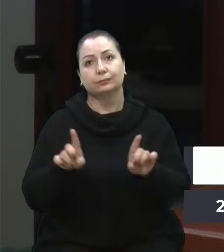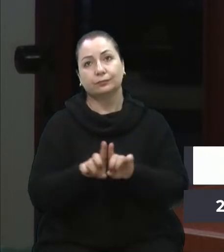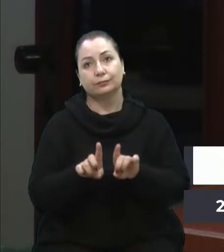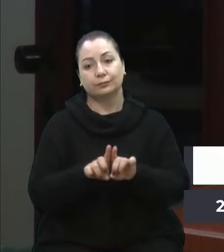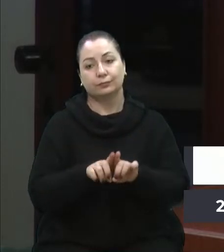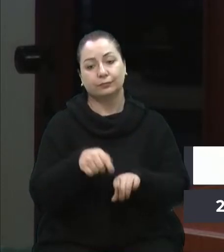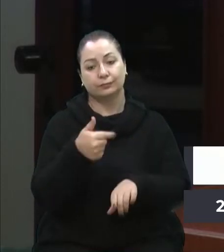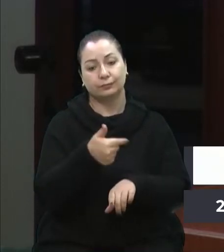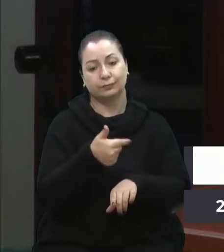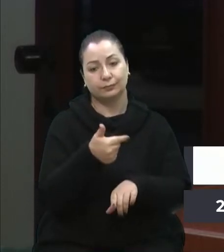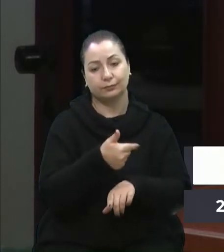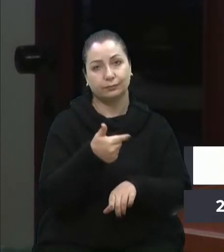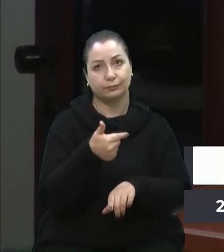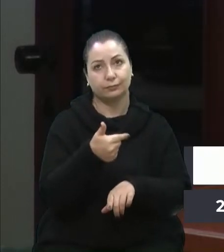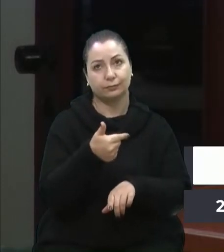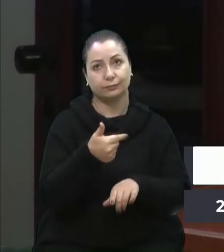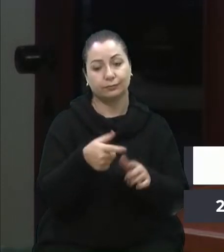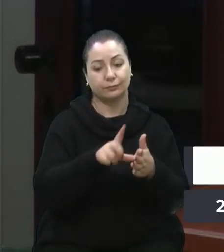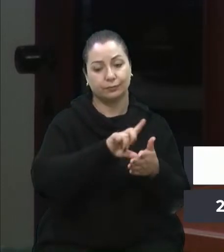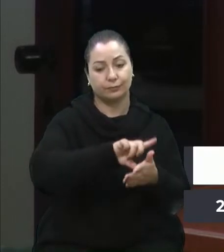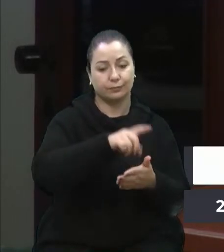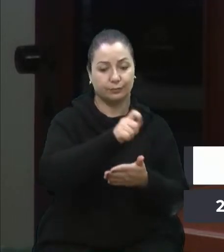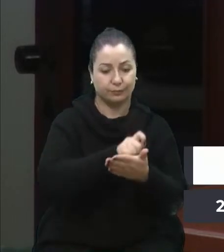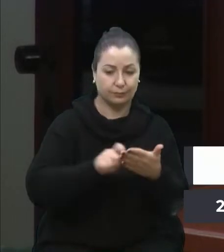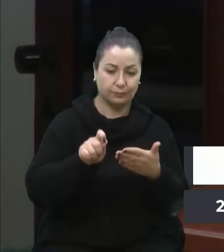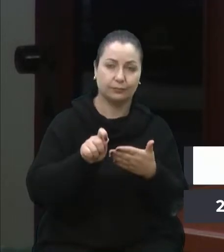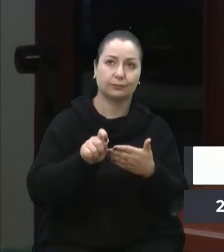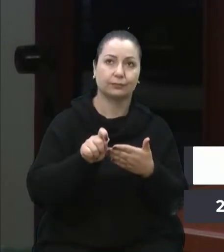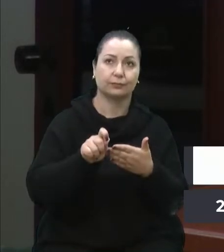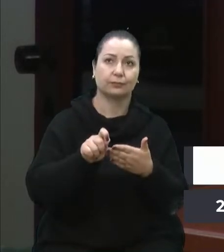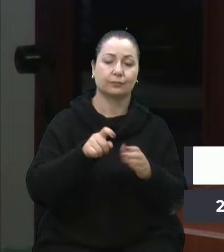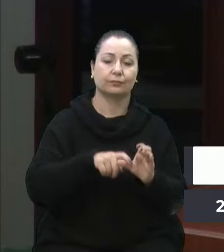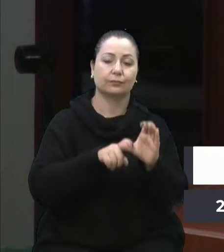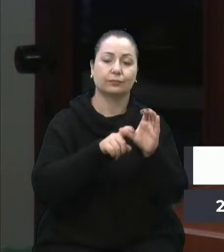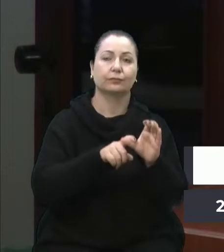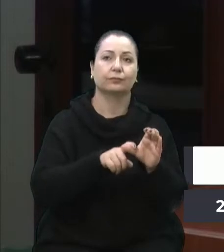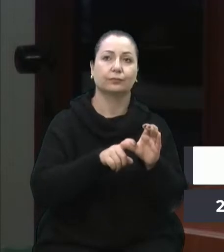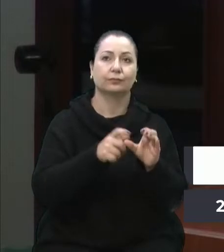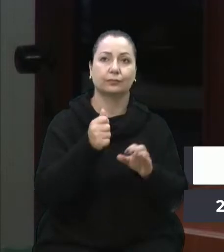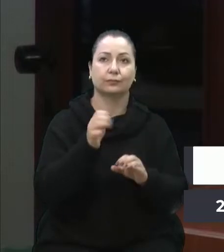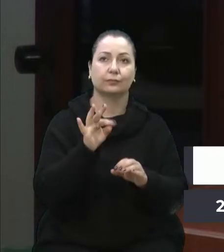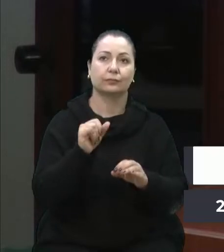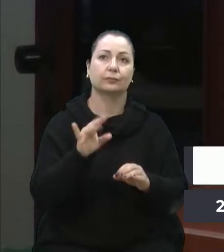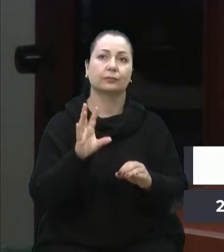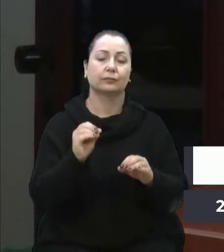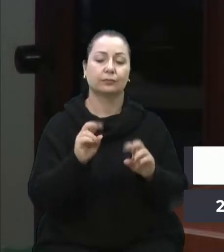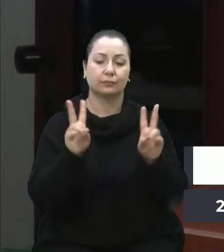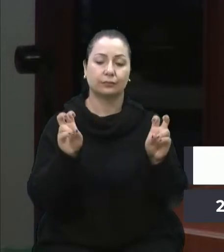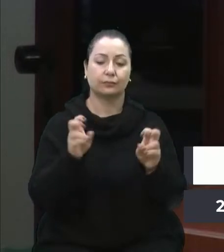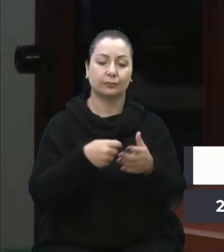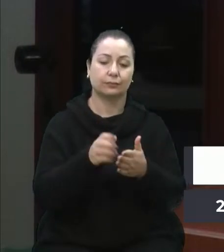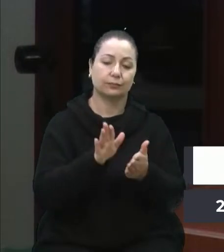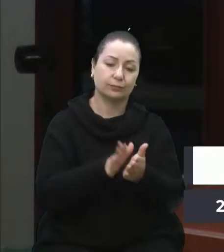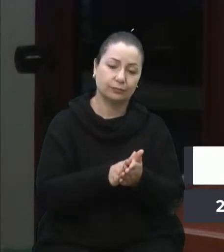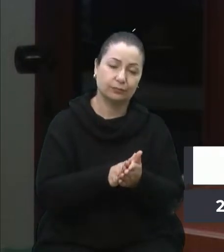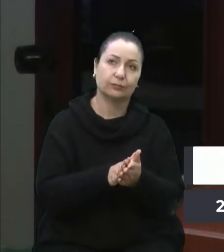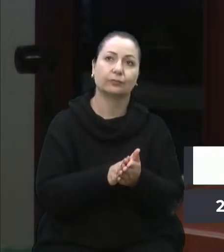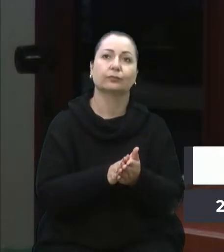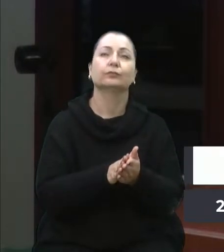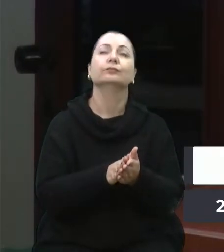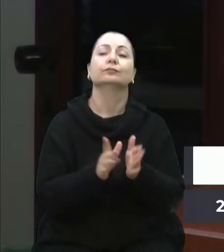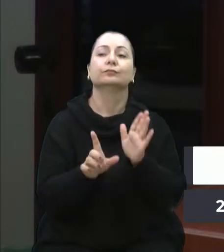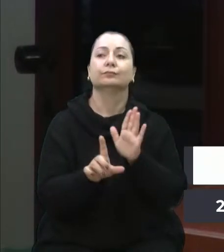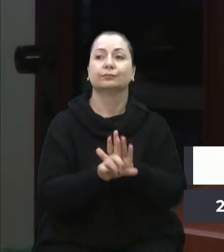segundos créditos, antes de sua inscrição em dívida ativa. Decorrente de multas aplicativas com fundamento na Lei Complementar